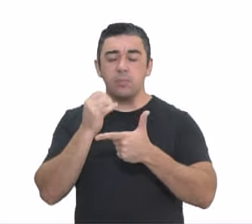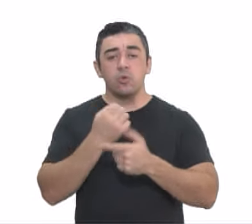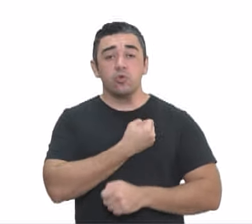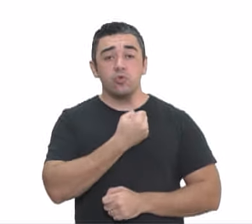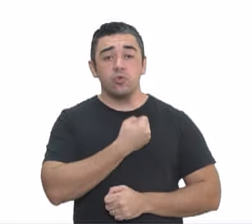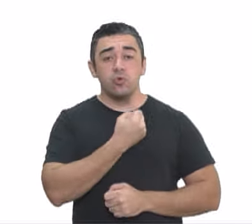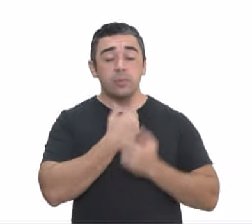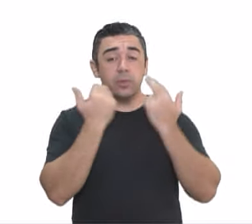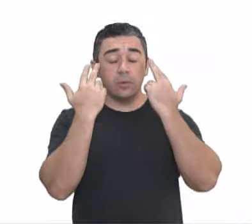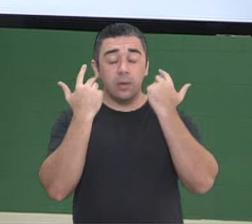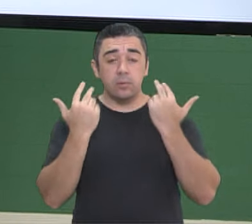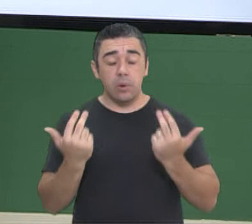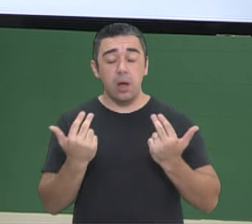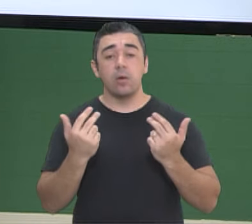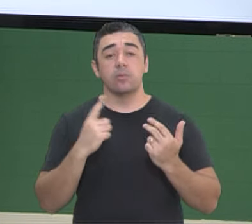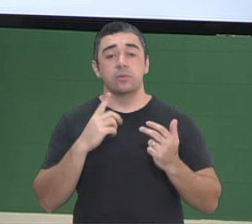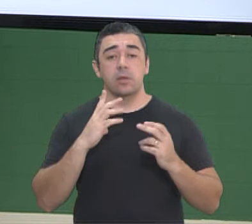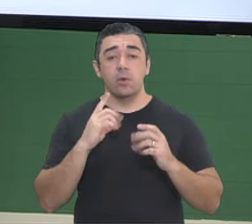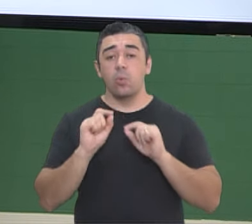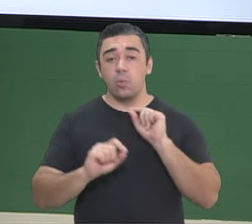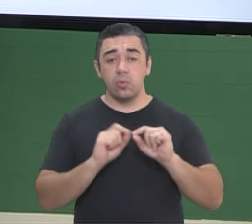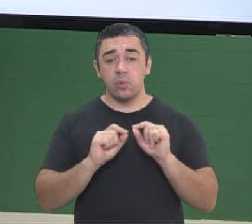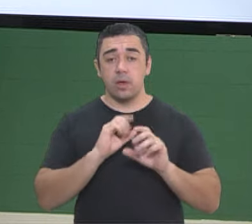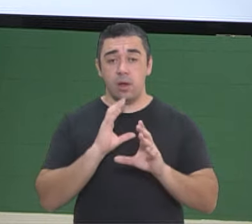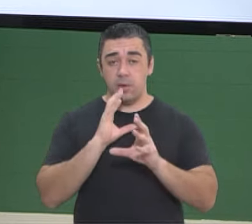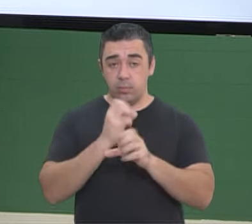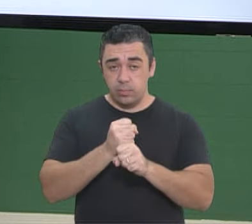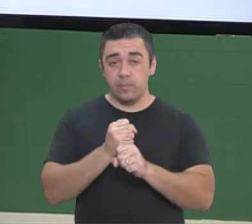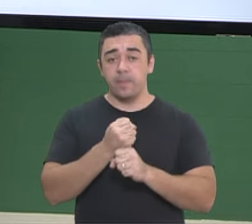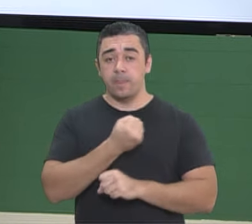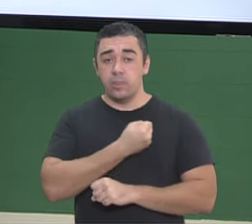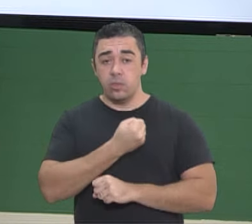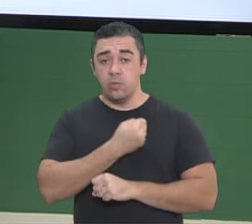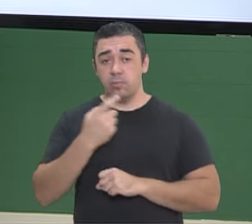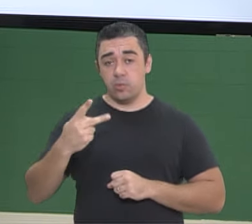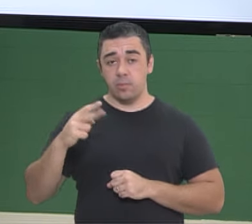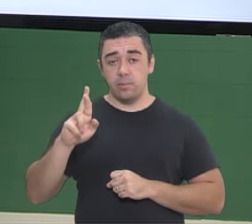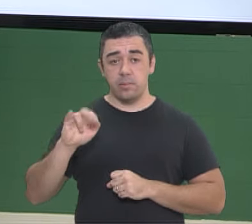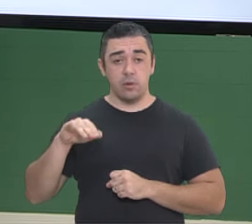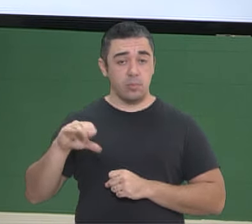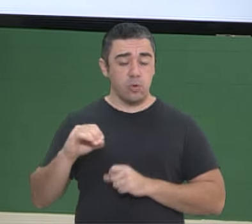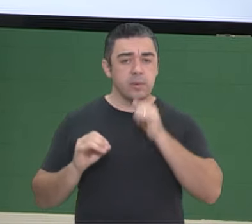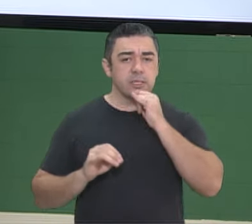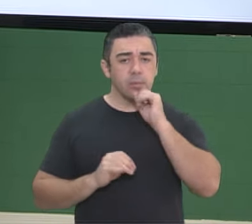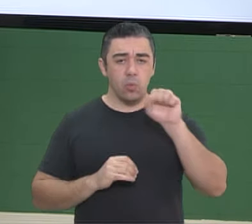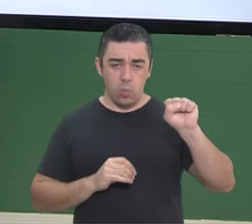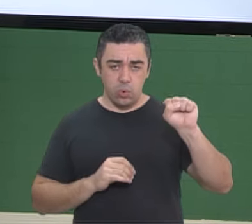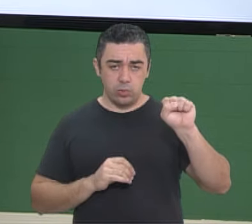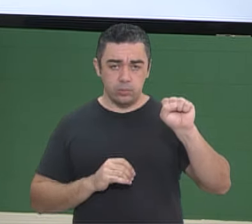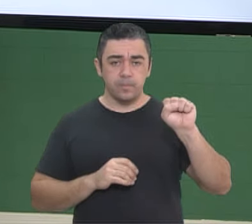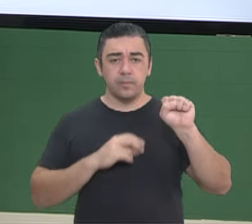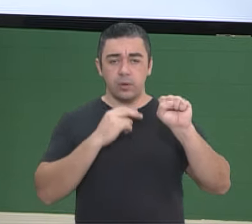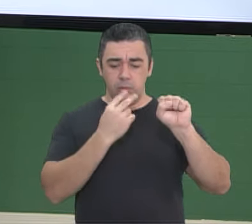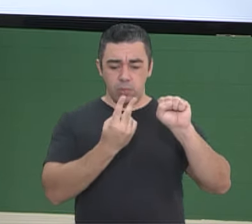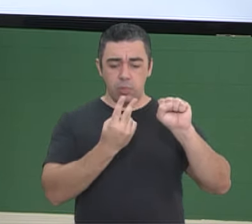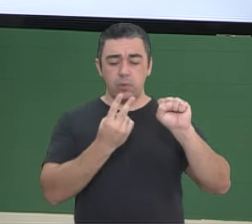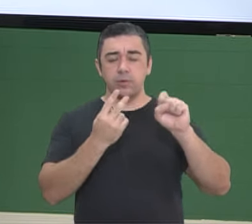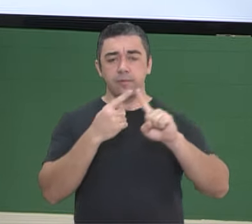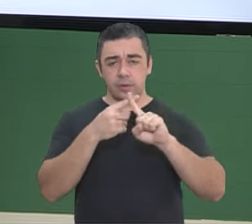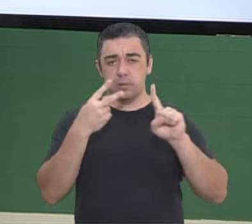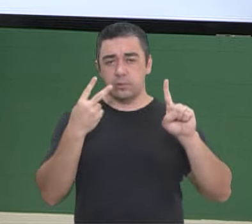são formados pela multiplicação dos números primos. Olha aqui um exemplo. O 8, eu posso escrever da seguinte forma. 2 vezes 2,